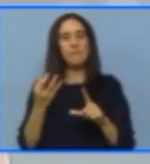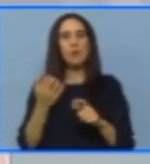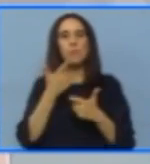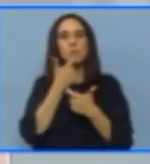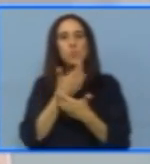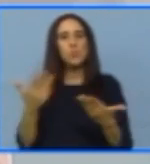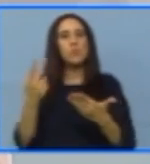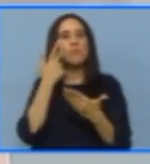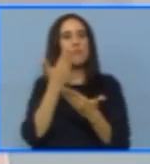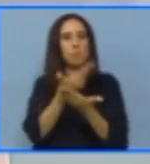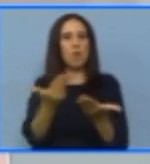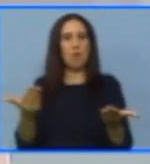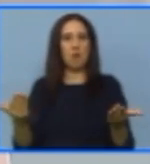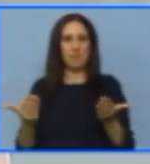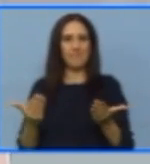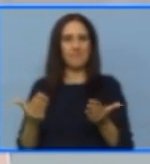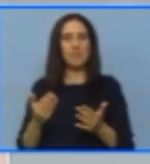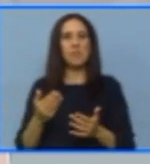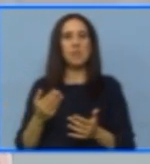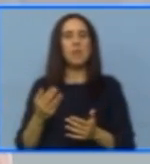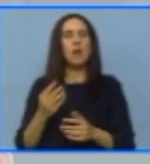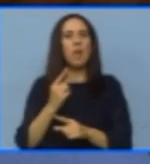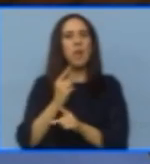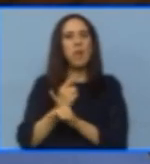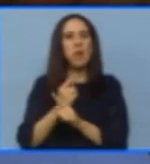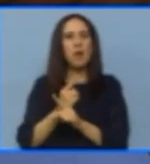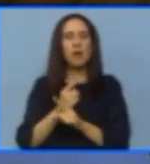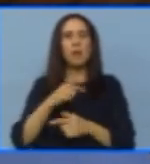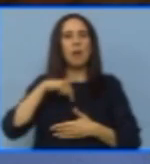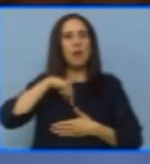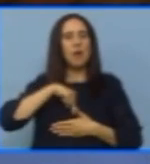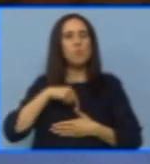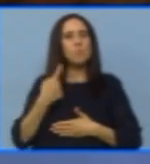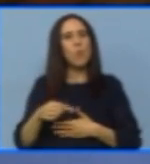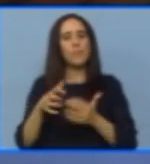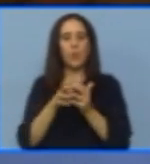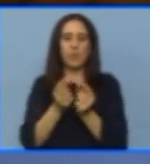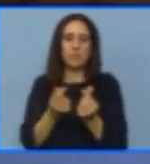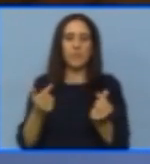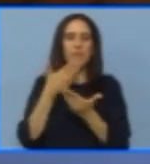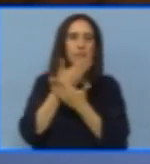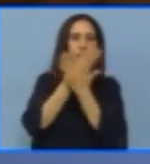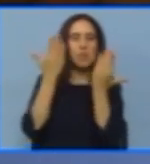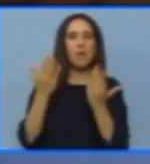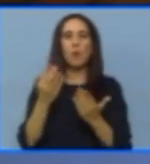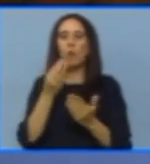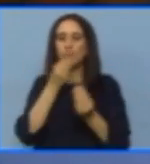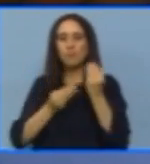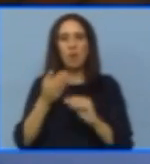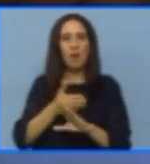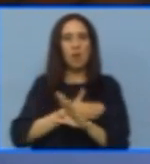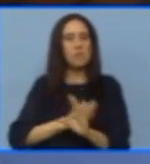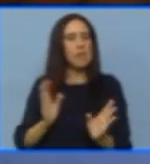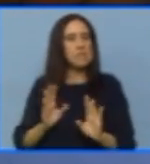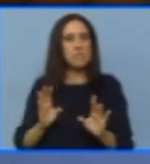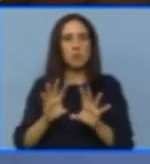nós vivemos. De alguma forma que ela não esteja empacotada numa oração que se faz de manhã ou antes de uma refeição, mas que o dia como